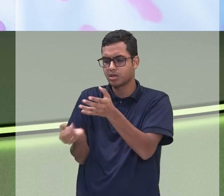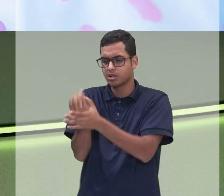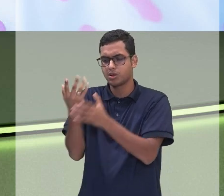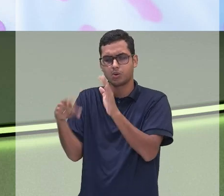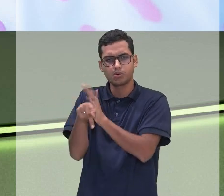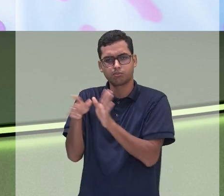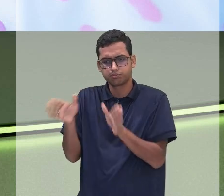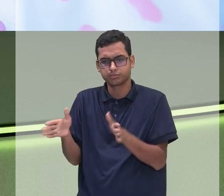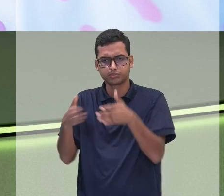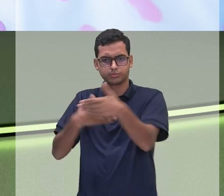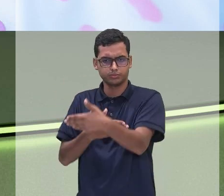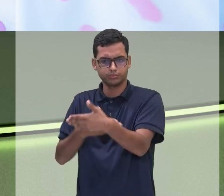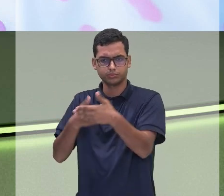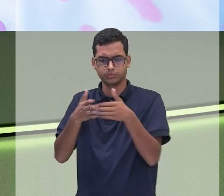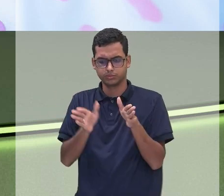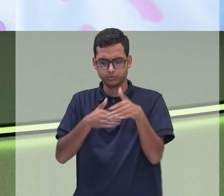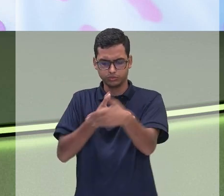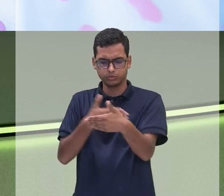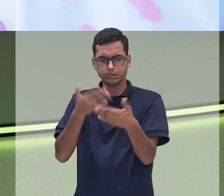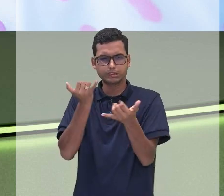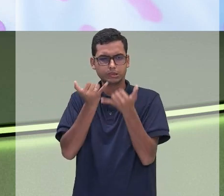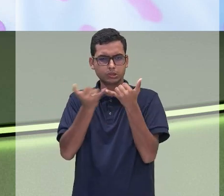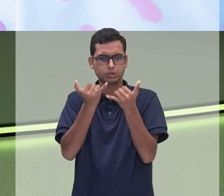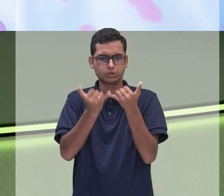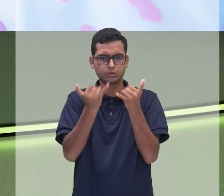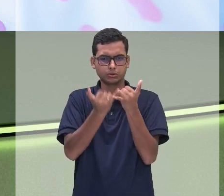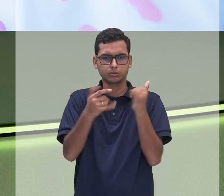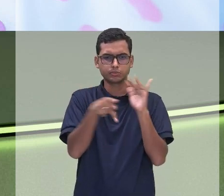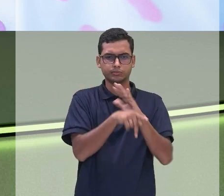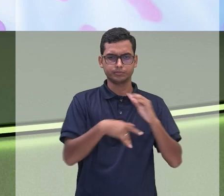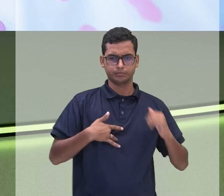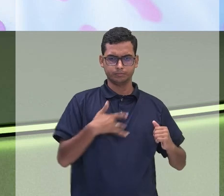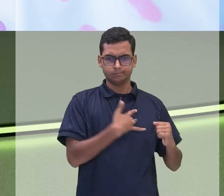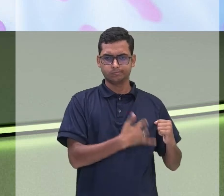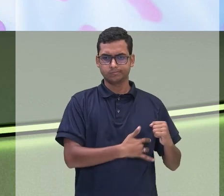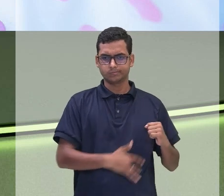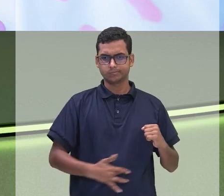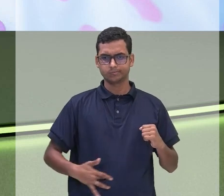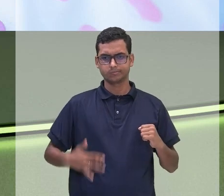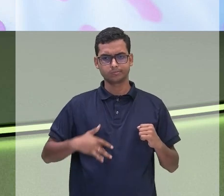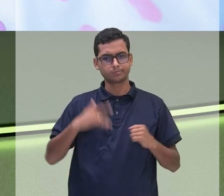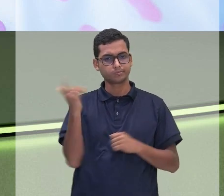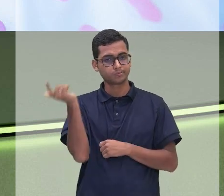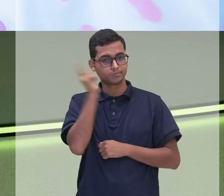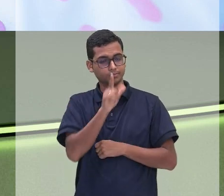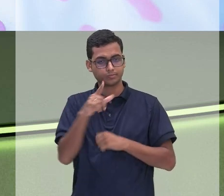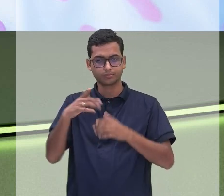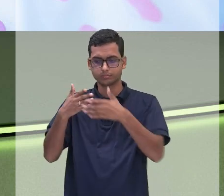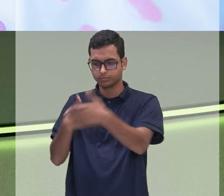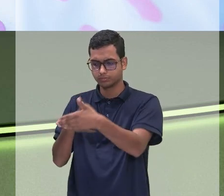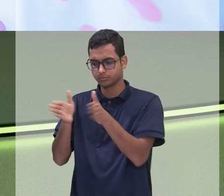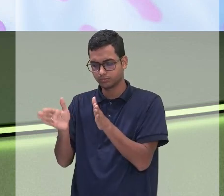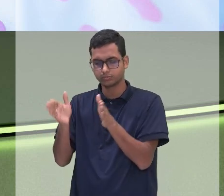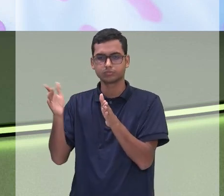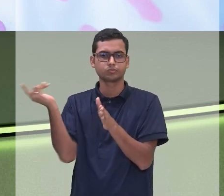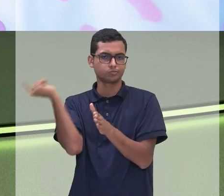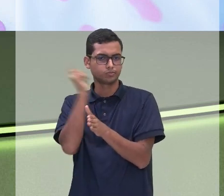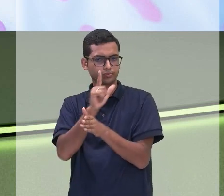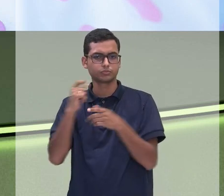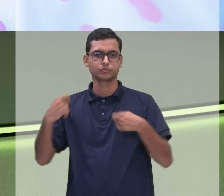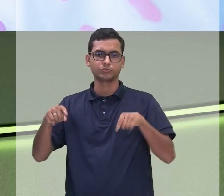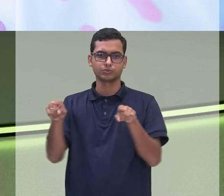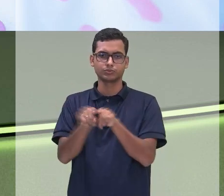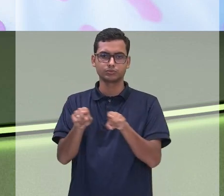se fosse o órgão, mas para que aquele cômodo seja feito, que ele consiga ali ficar em pé, é necessário que eu